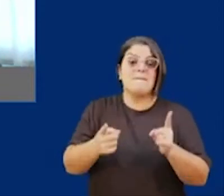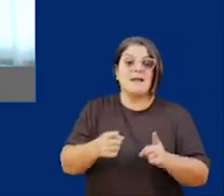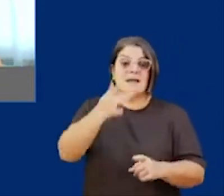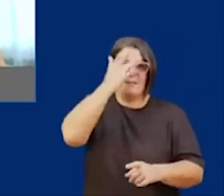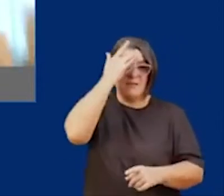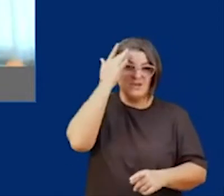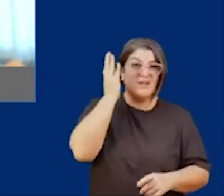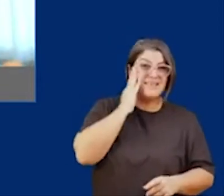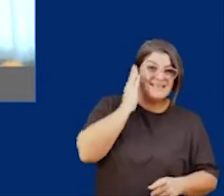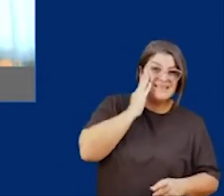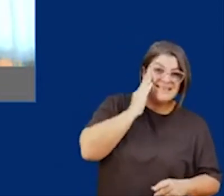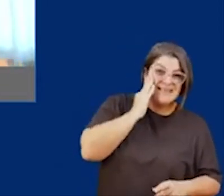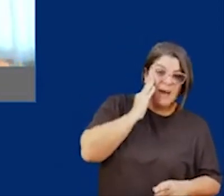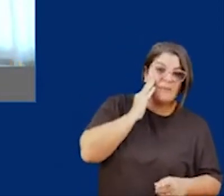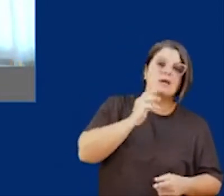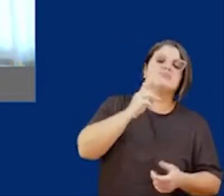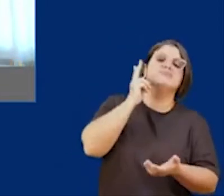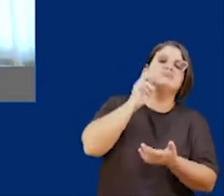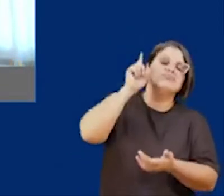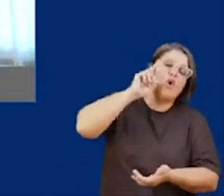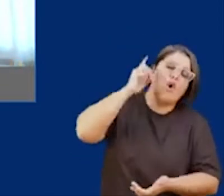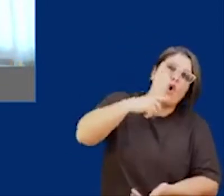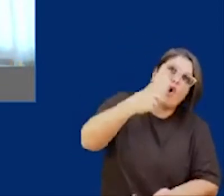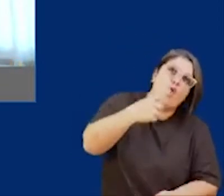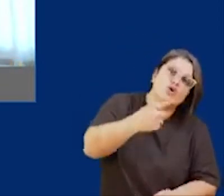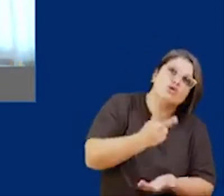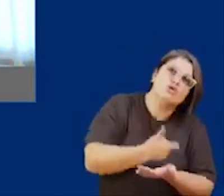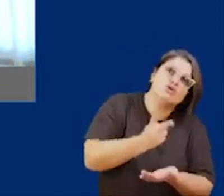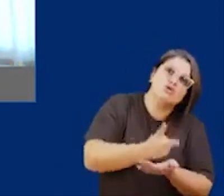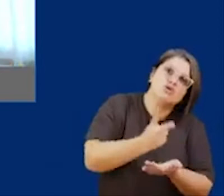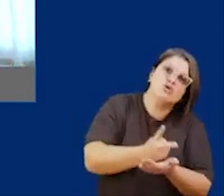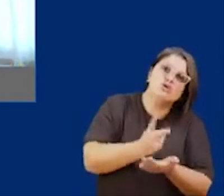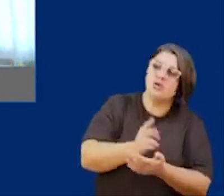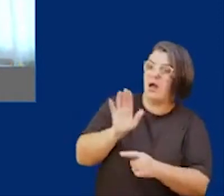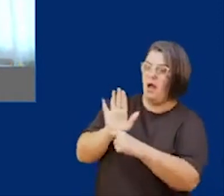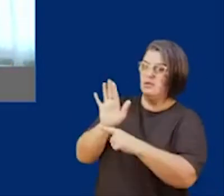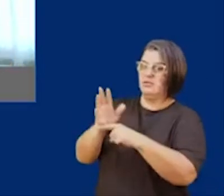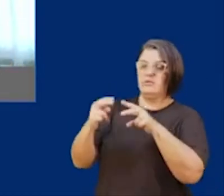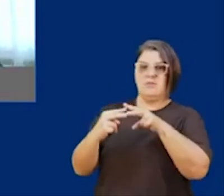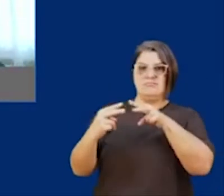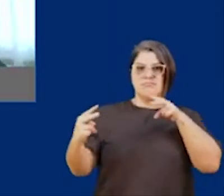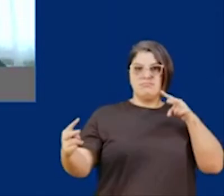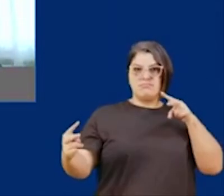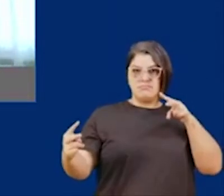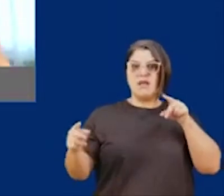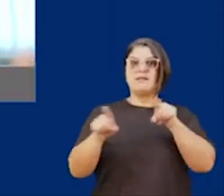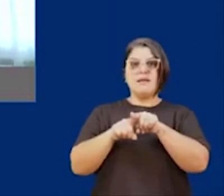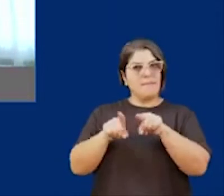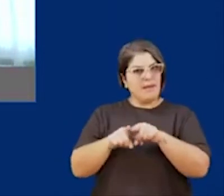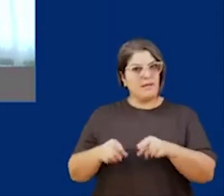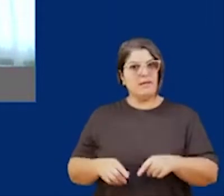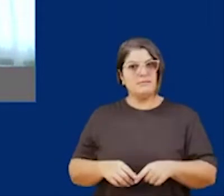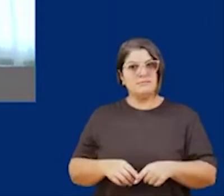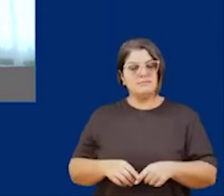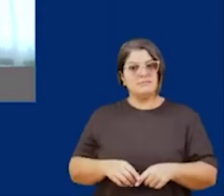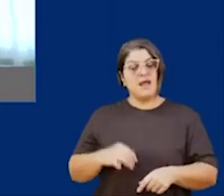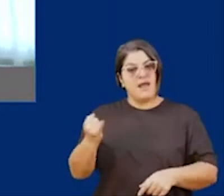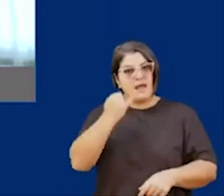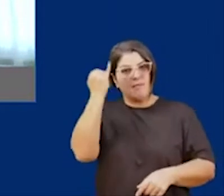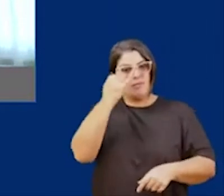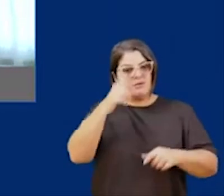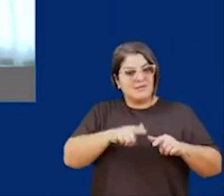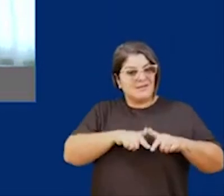e a quantidade de pessoas que elas já conseguiram ajudar, mesmo remotamente, quer dizer, a importância dessa proatividade da rede,